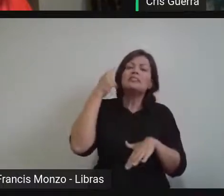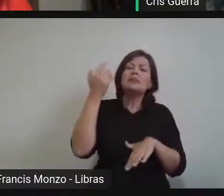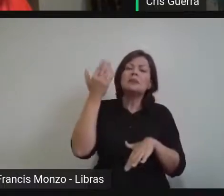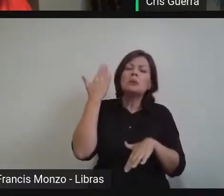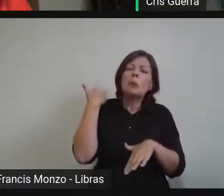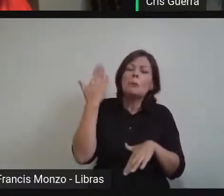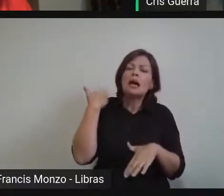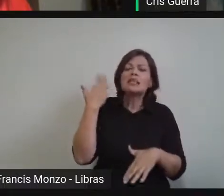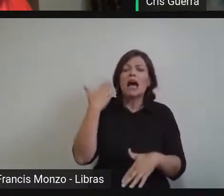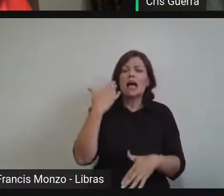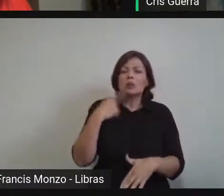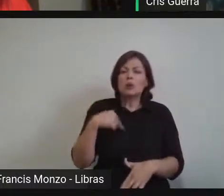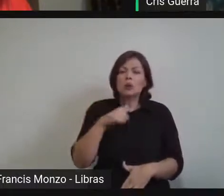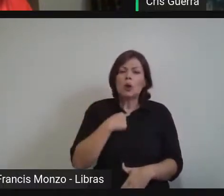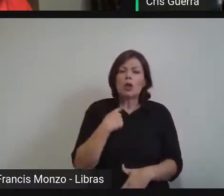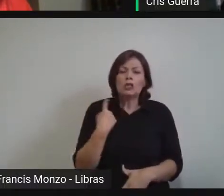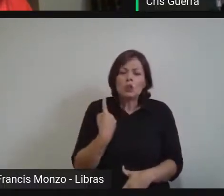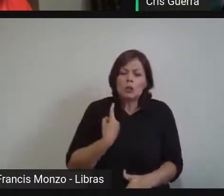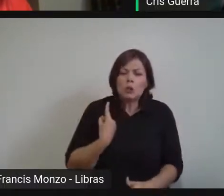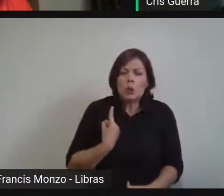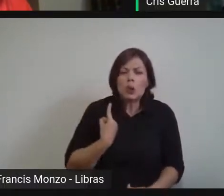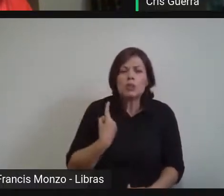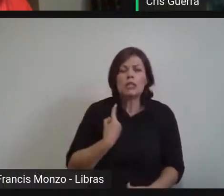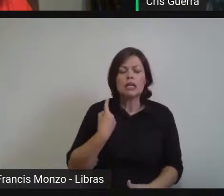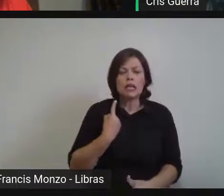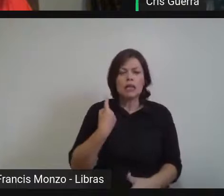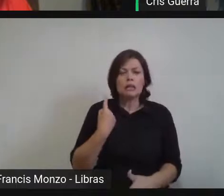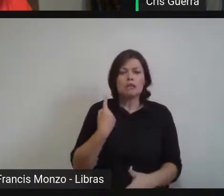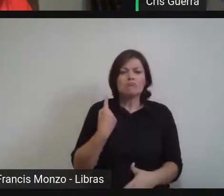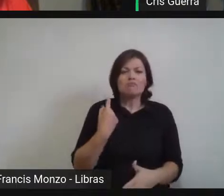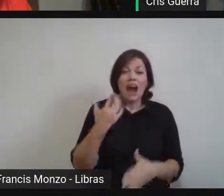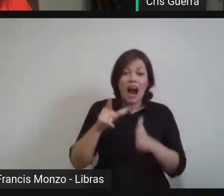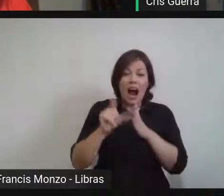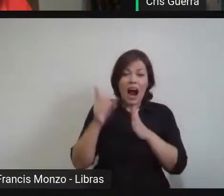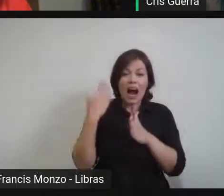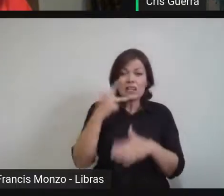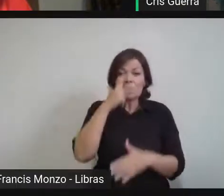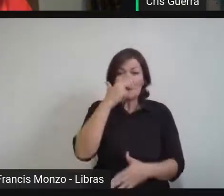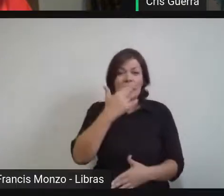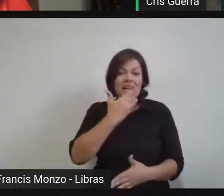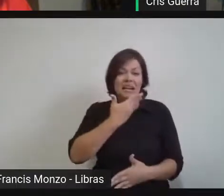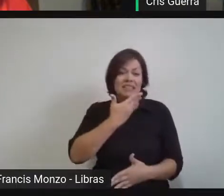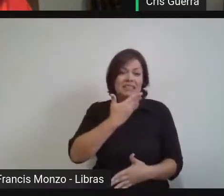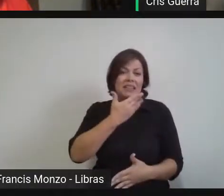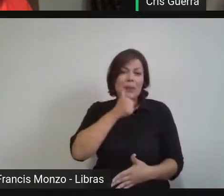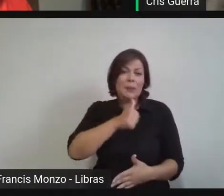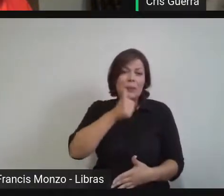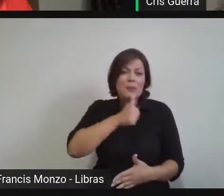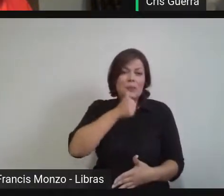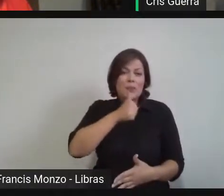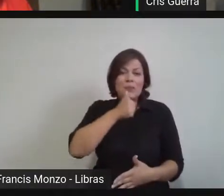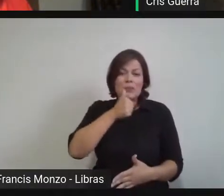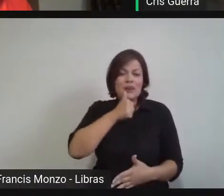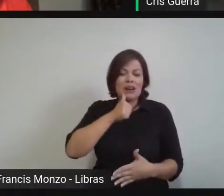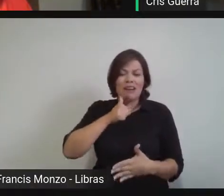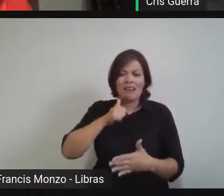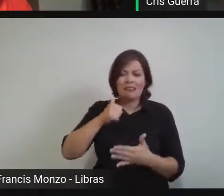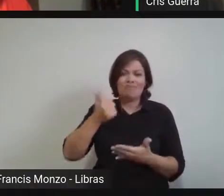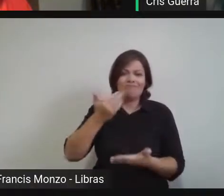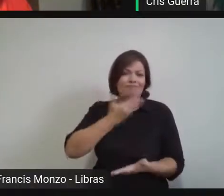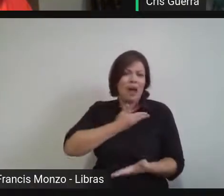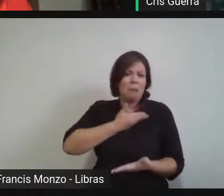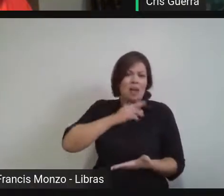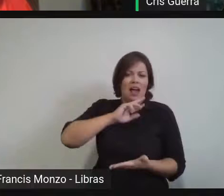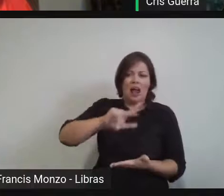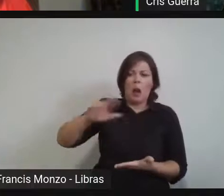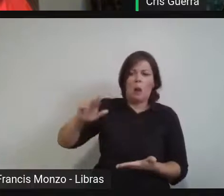as mulheres, que eu acho que a gente está passando para um outro momento. E quando você fala dos extremos, eu sempre vejo o mundo caminhando em pêndulos,